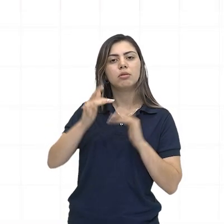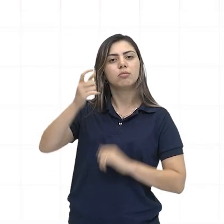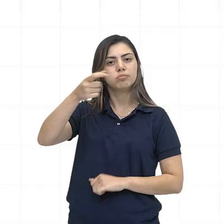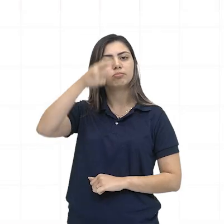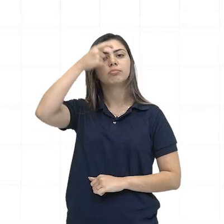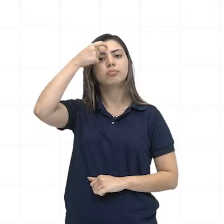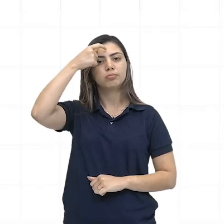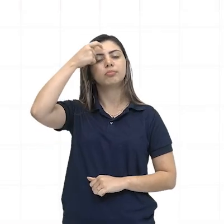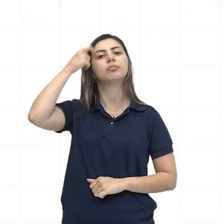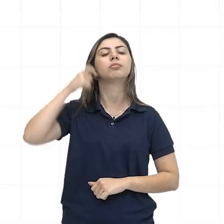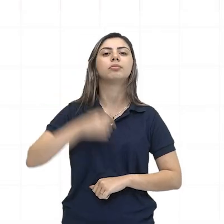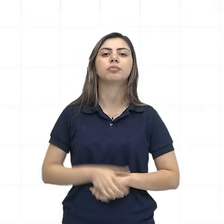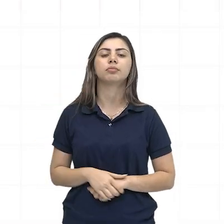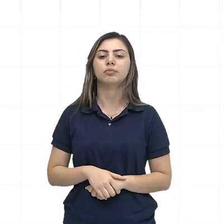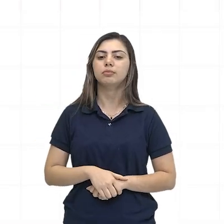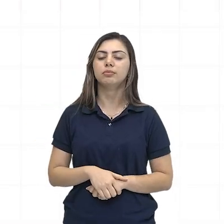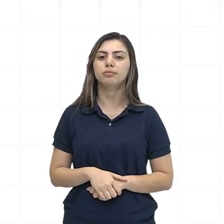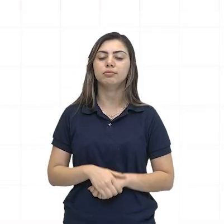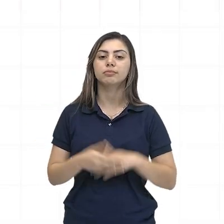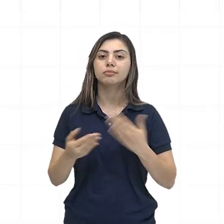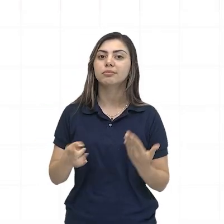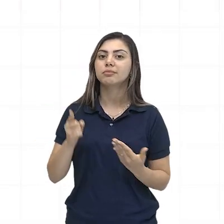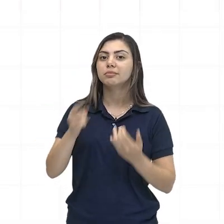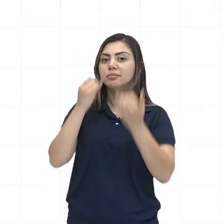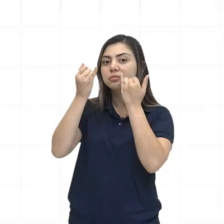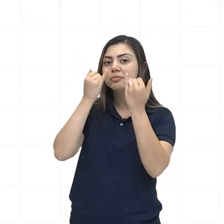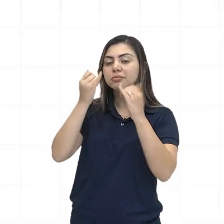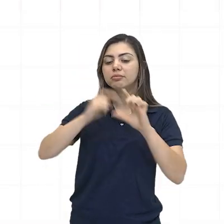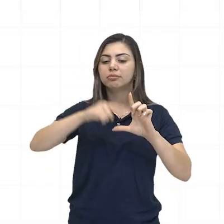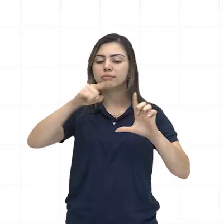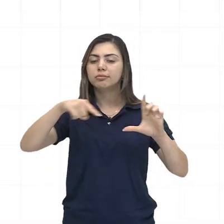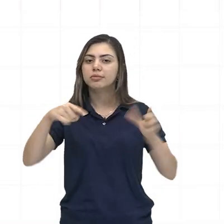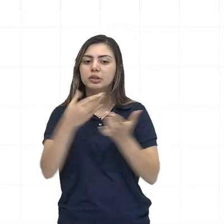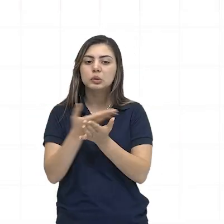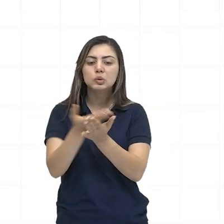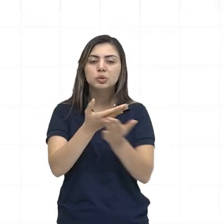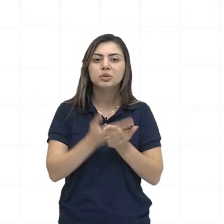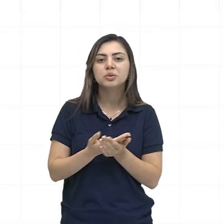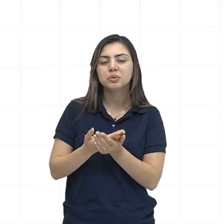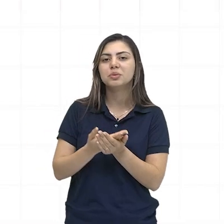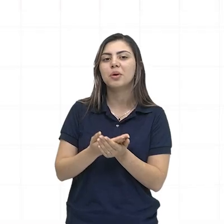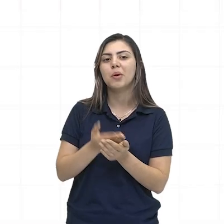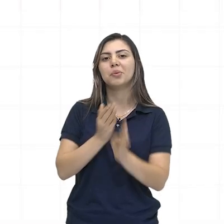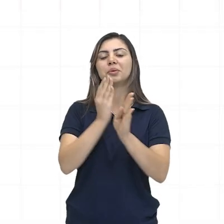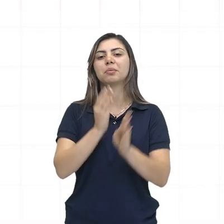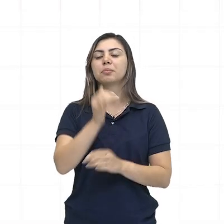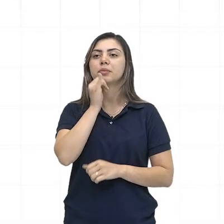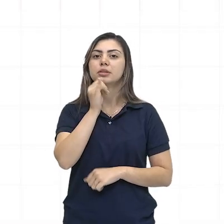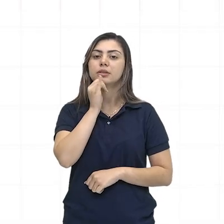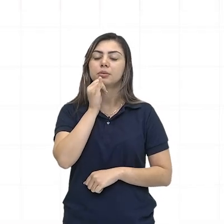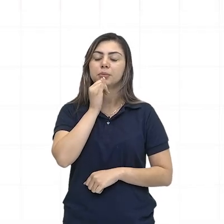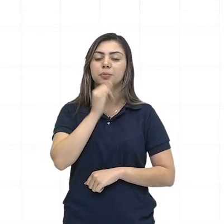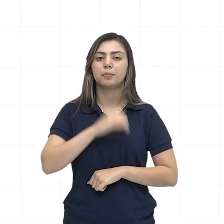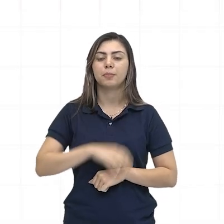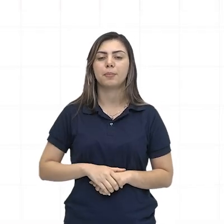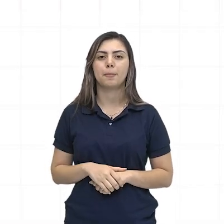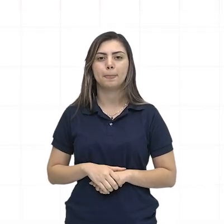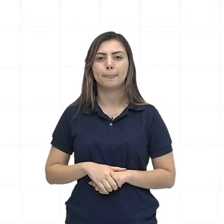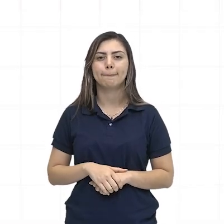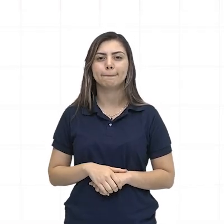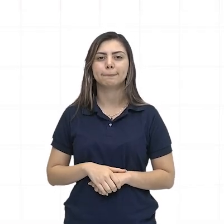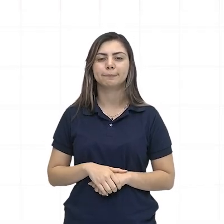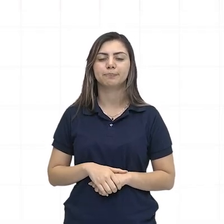responsável. Então, com base nesses estudos, é aí que são feitos os estudos. Você olha, de repente, vamos supor